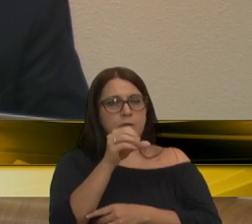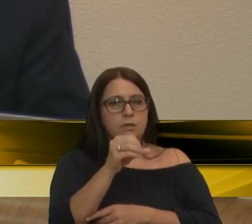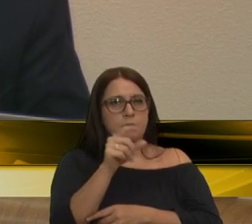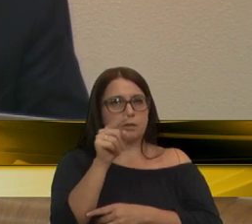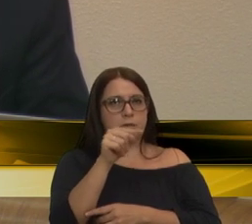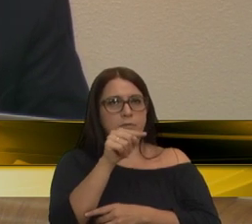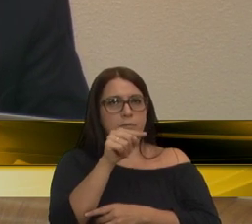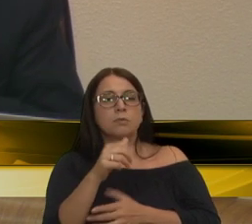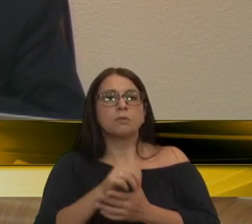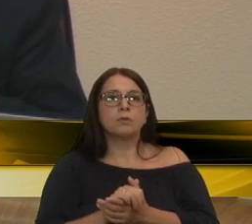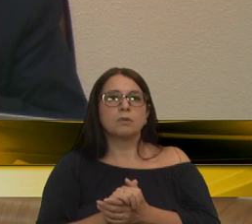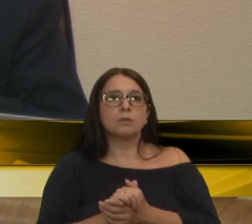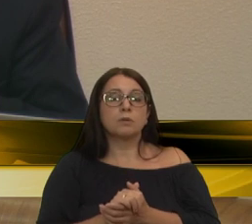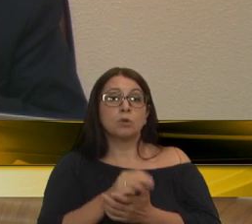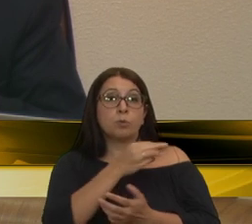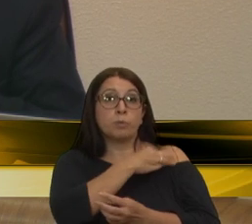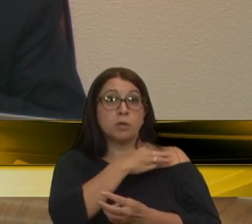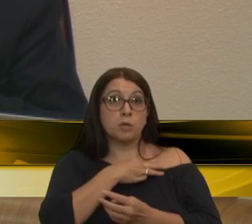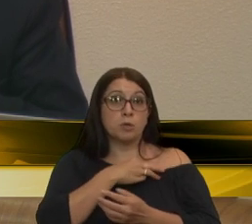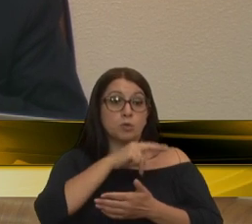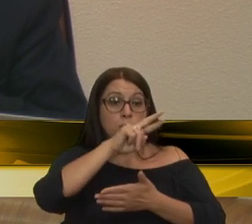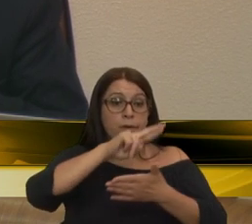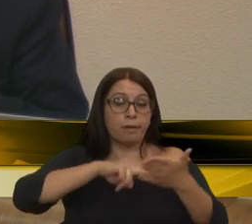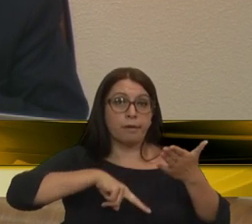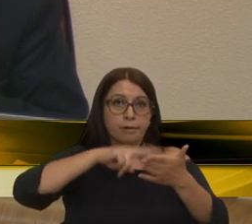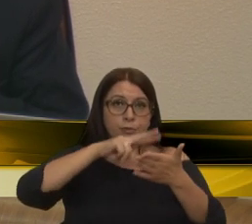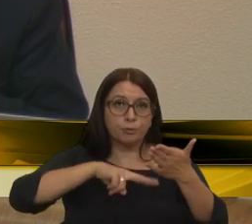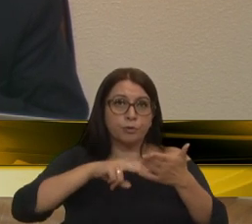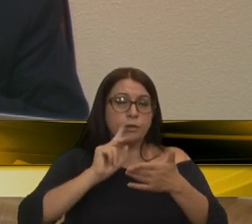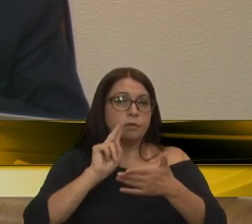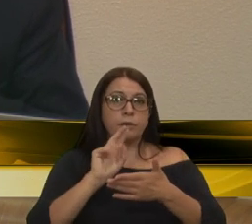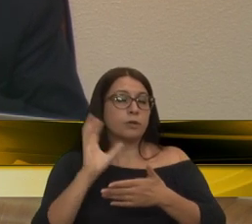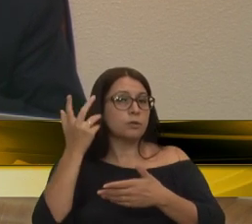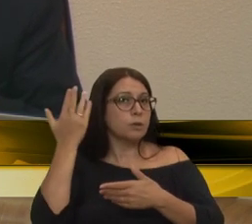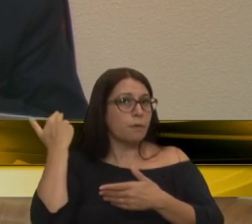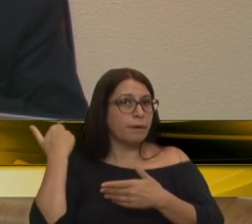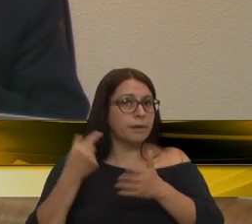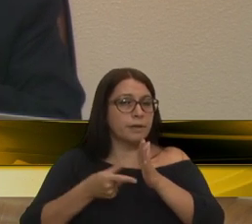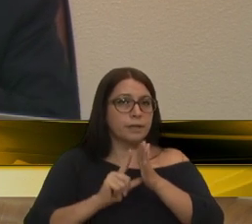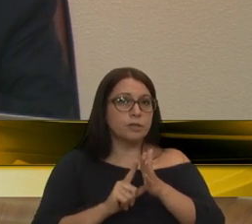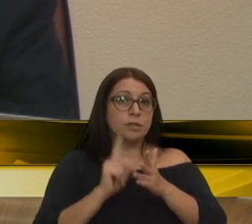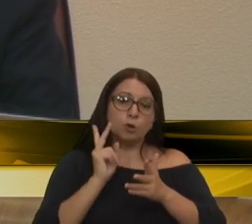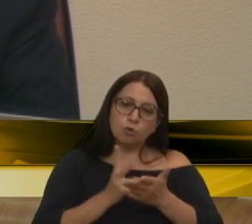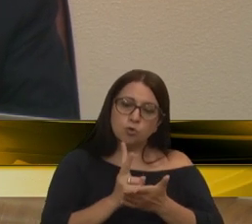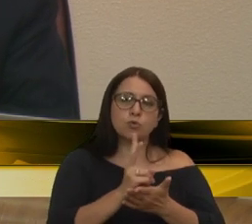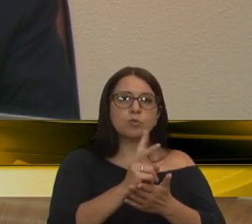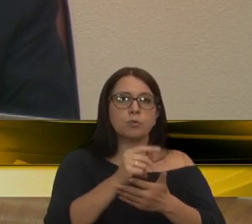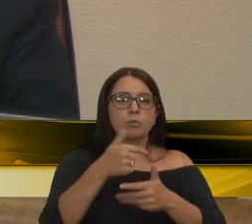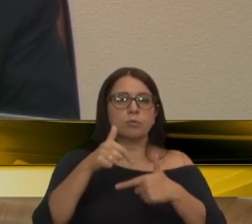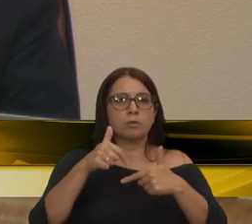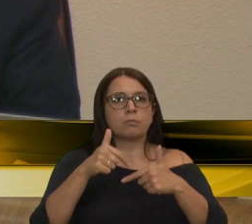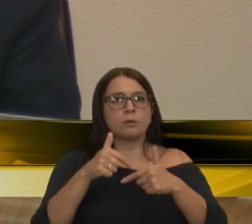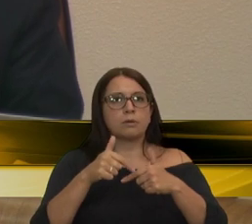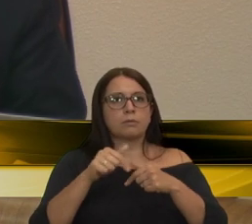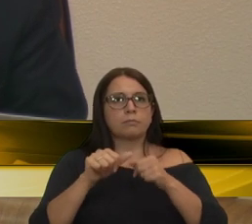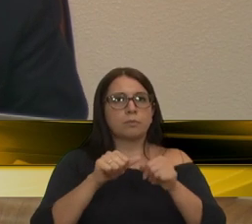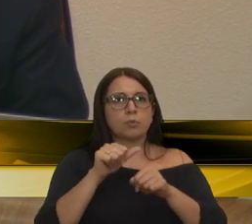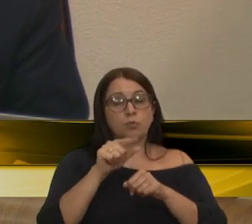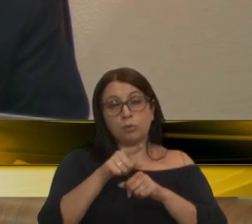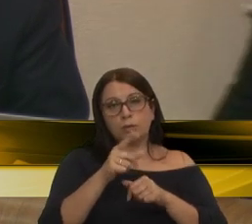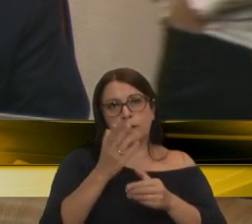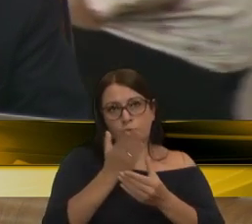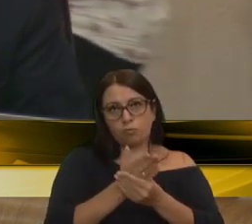2010/0019230-6 dúzia, o relator reconsiderou a decisão anterior e determinou o prosseguimento da execução in verbis.